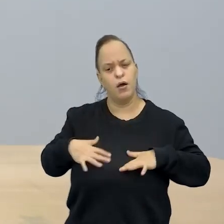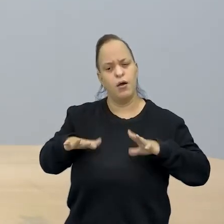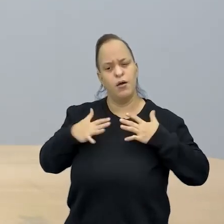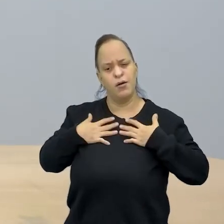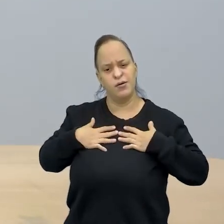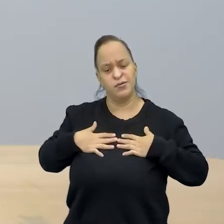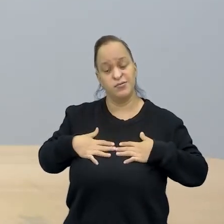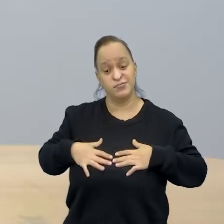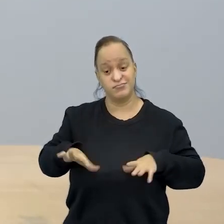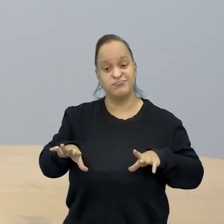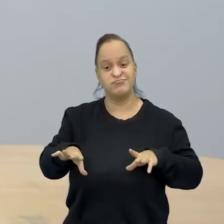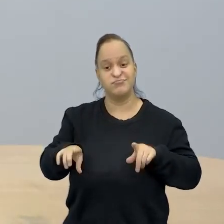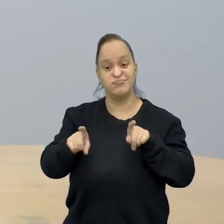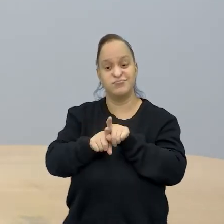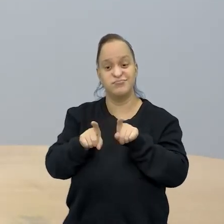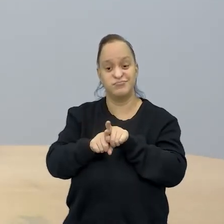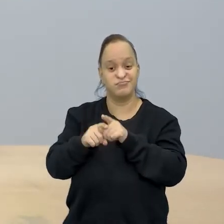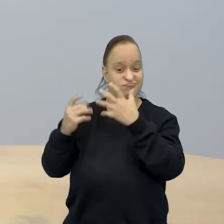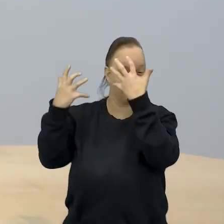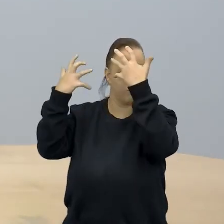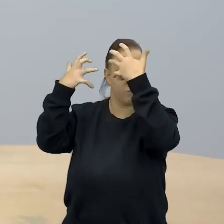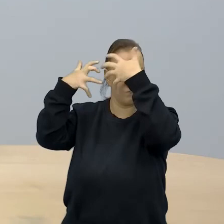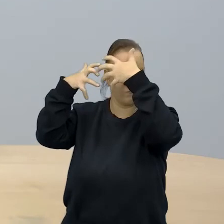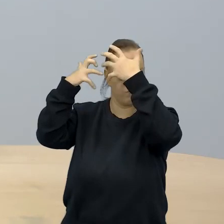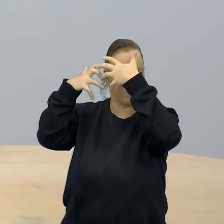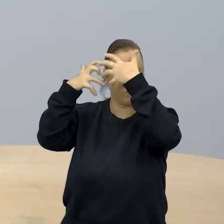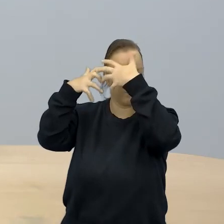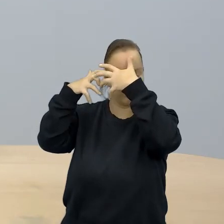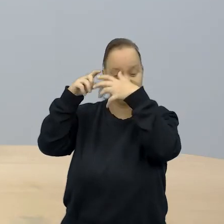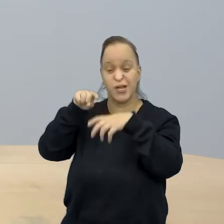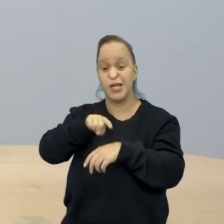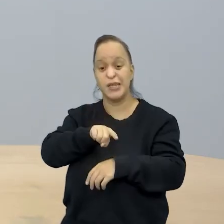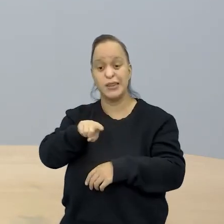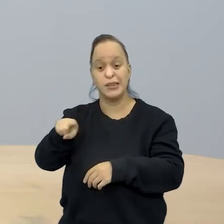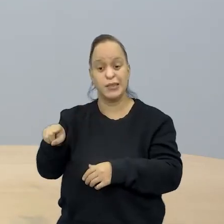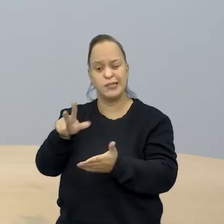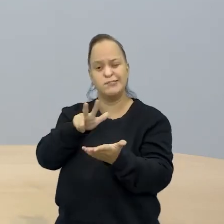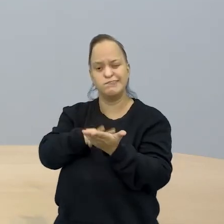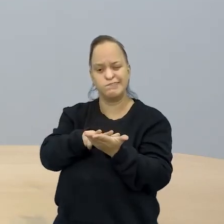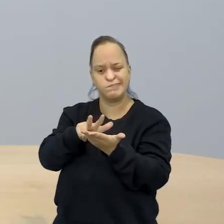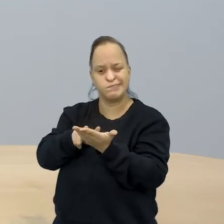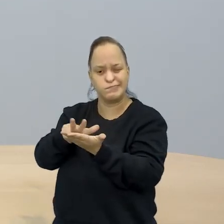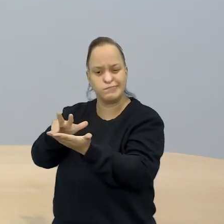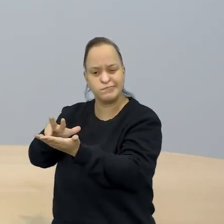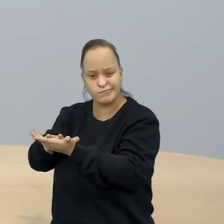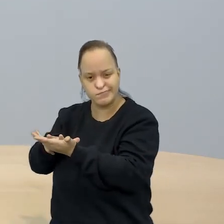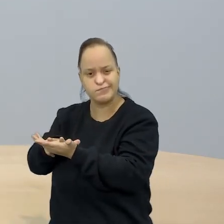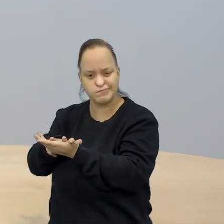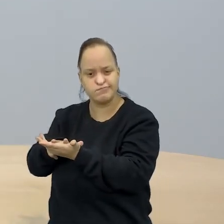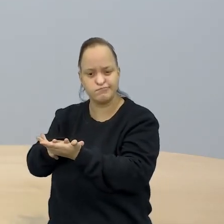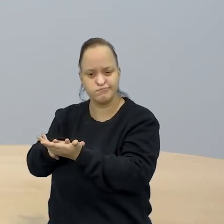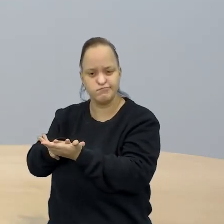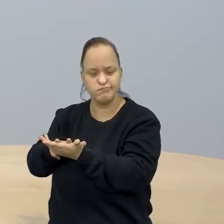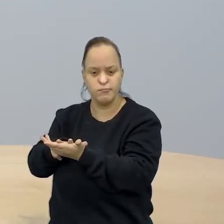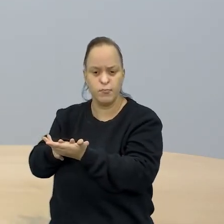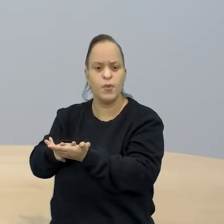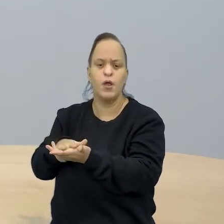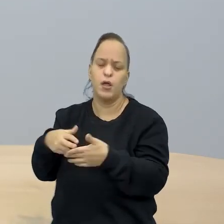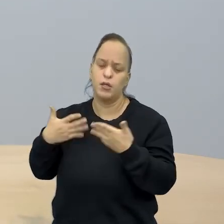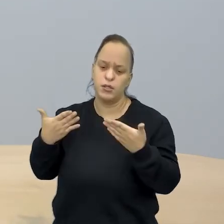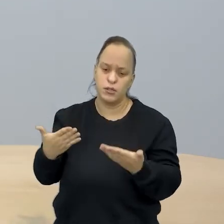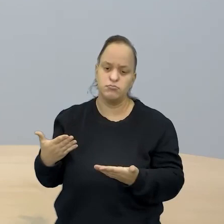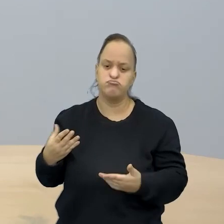as mentes das pessoas que estão ali internadas. Então, com um olhar Foucaultiano mesmo, vale muito a